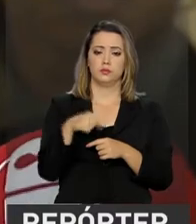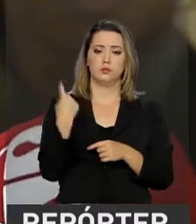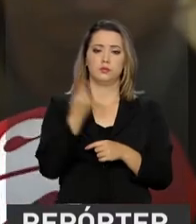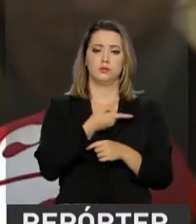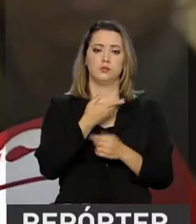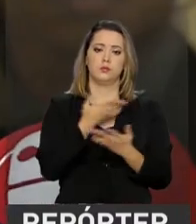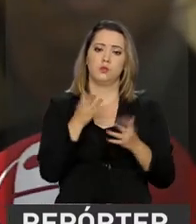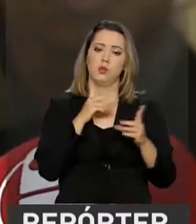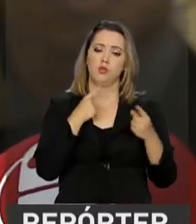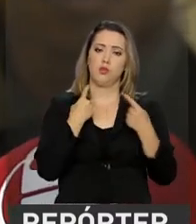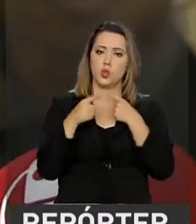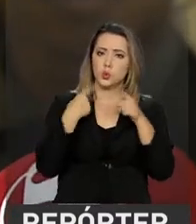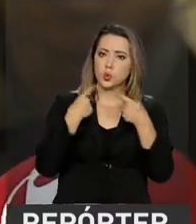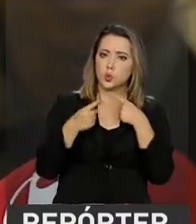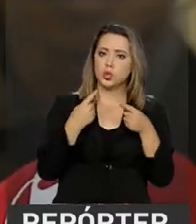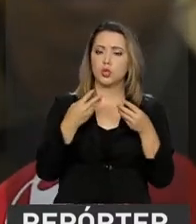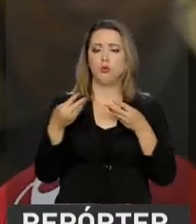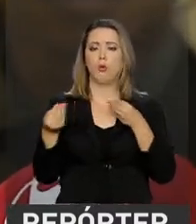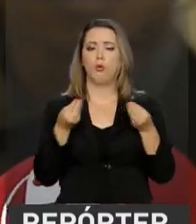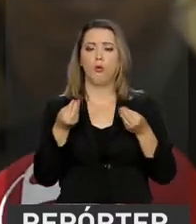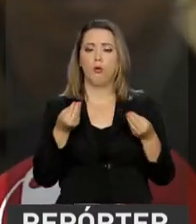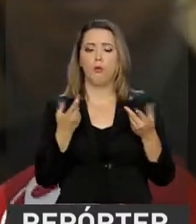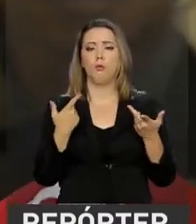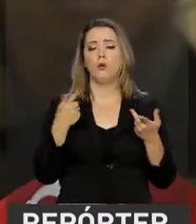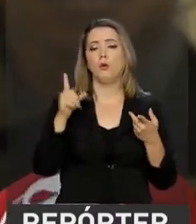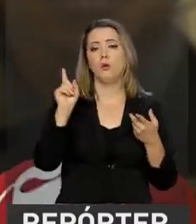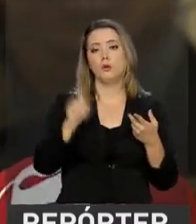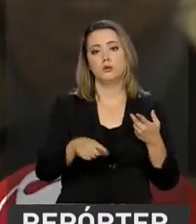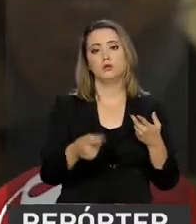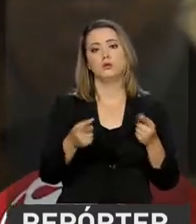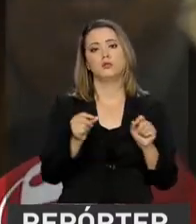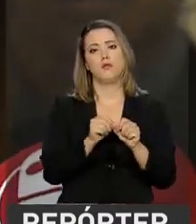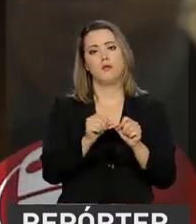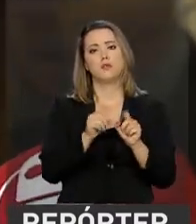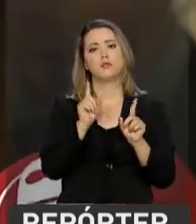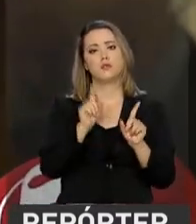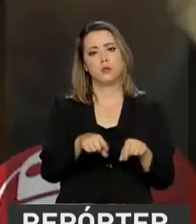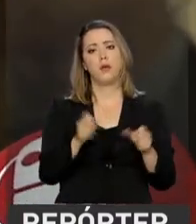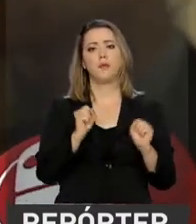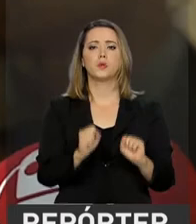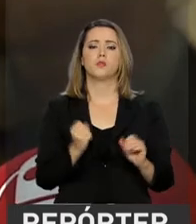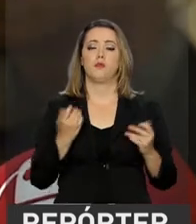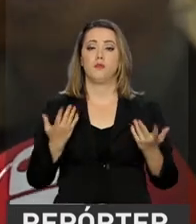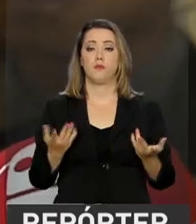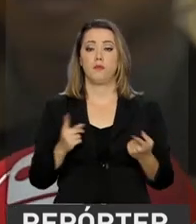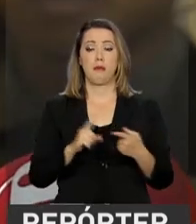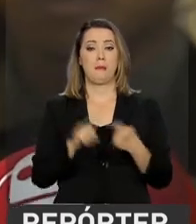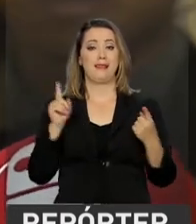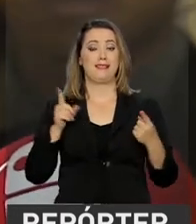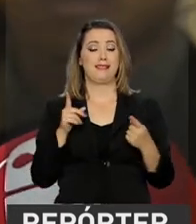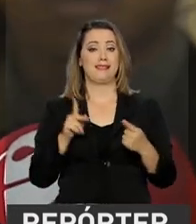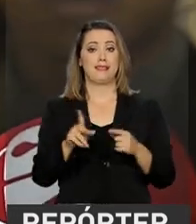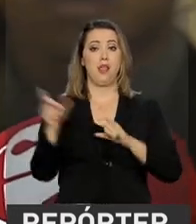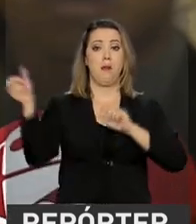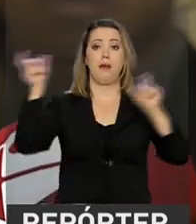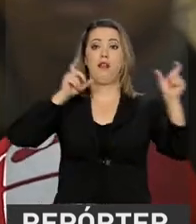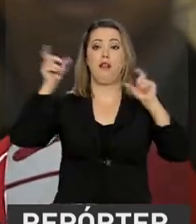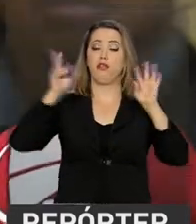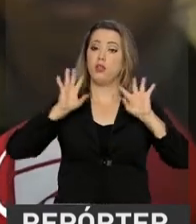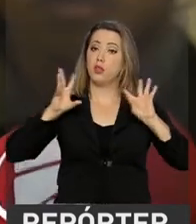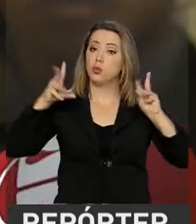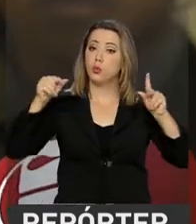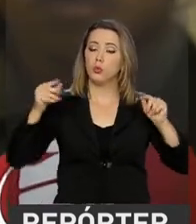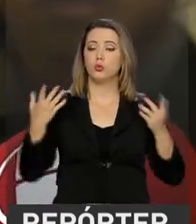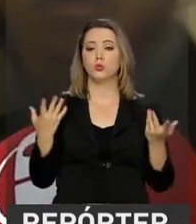discutido democraticamente e fazendo aquilo que é possível mas sempre alertando a todos